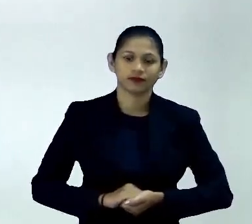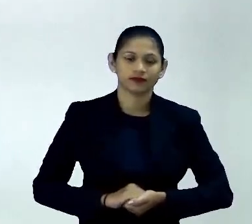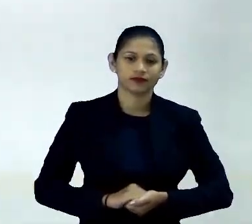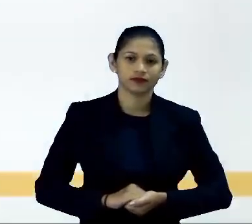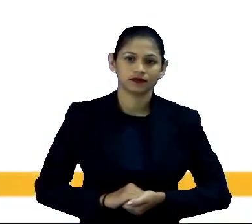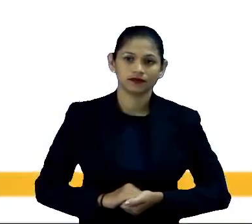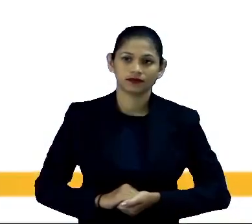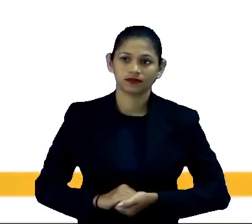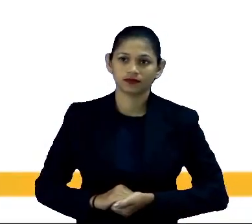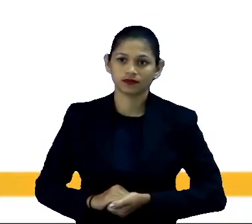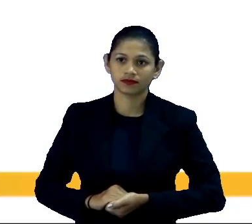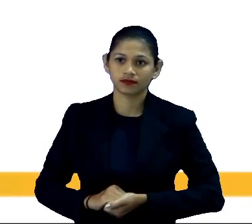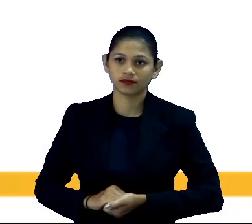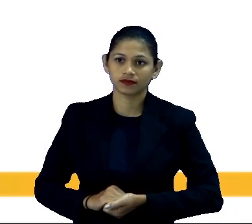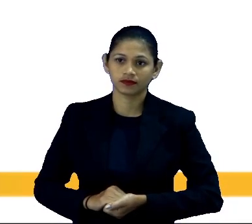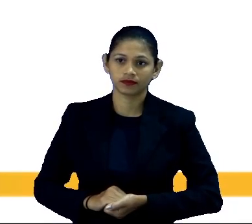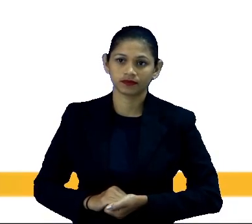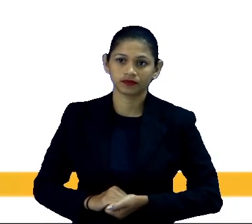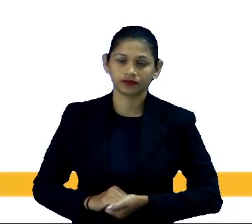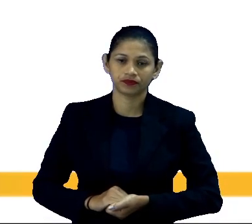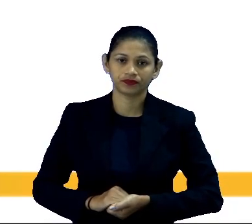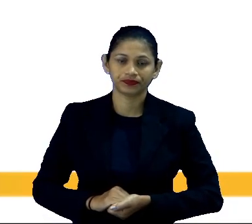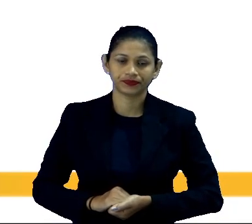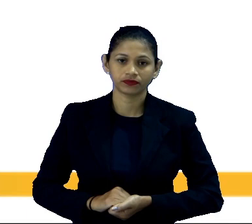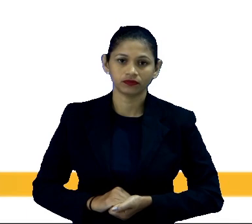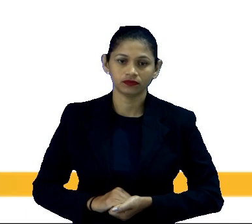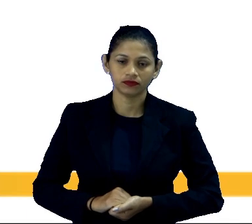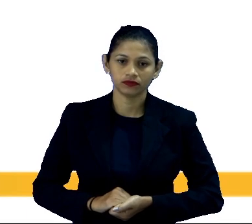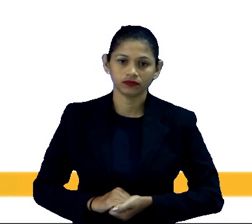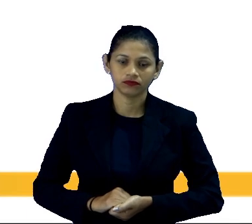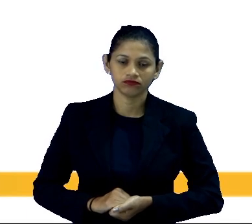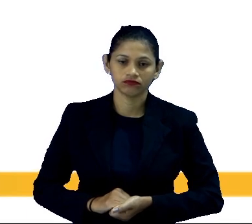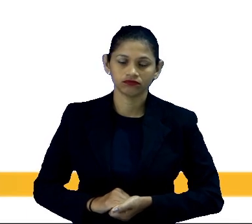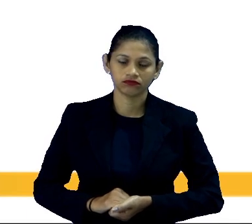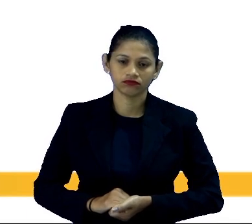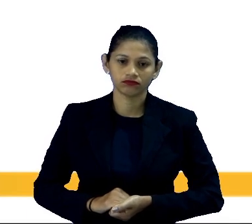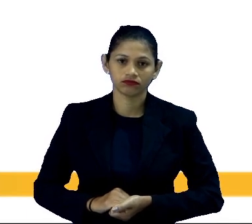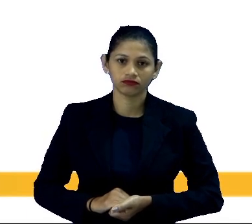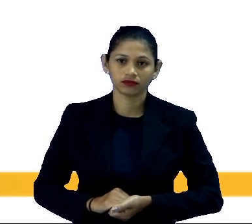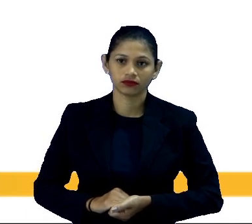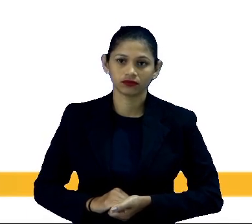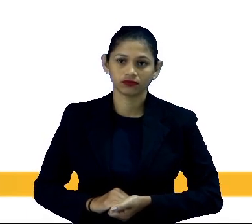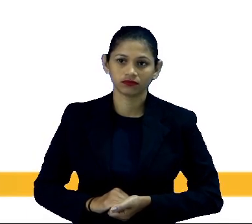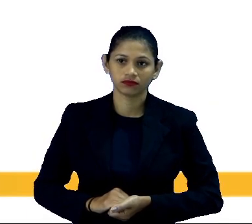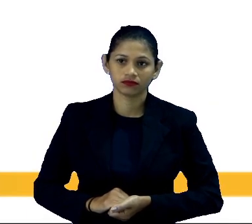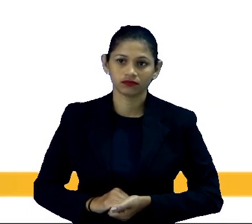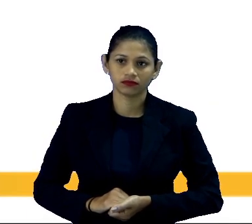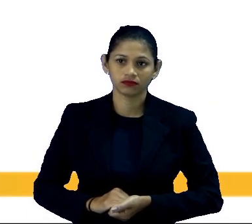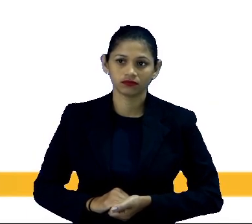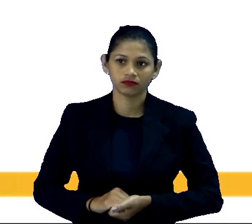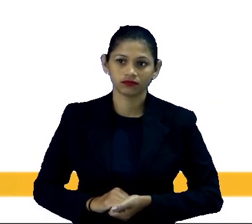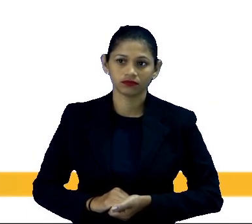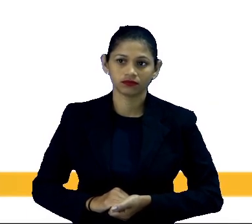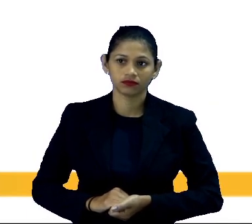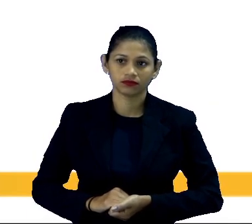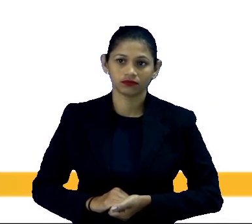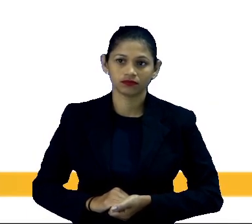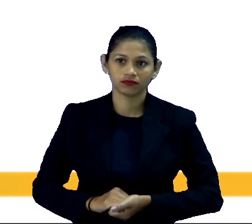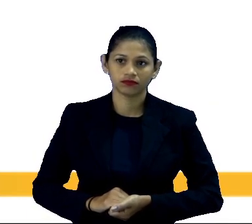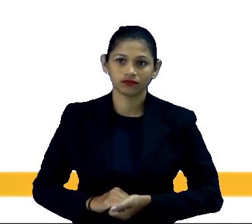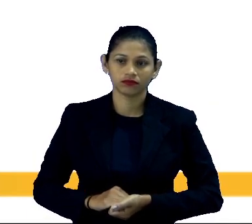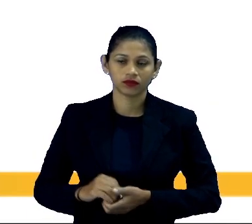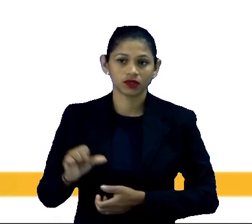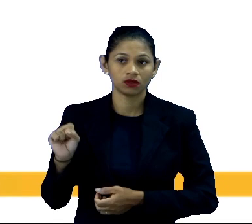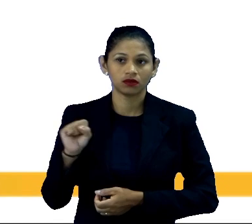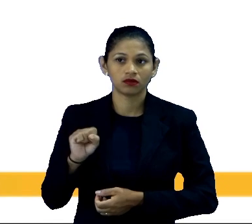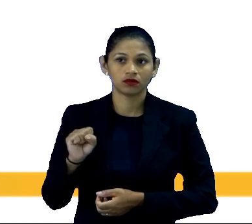bem? Vamos lá. Voltando para a telinha. Ficou assim a questão, como vocês compreenderam. Vamos para a próxima. Questão